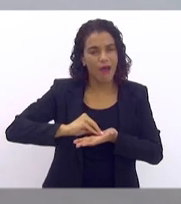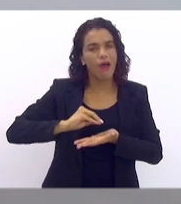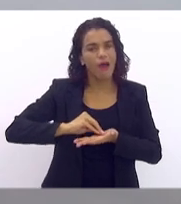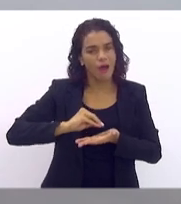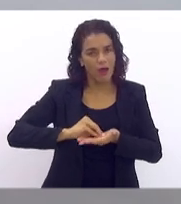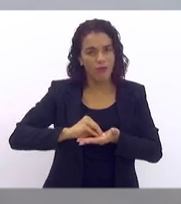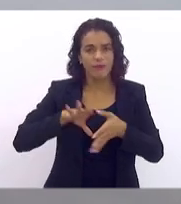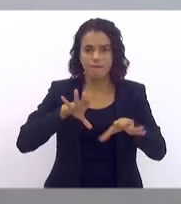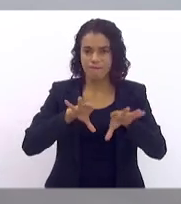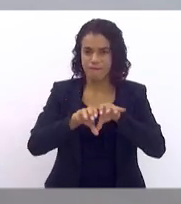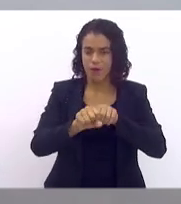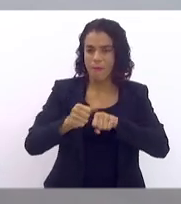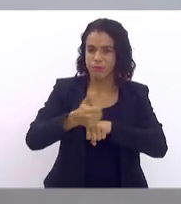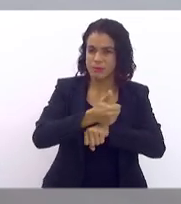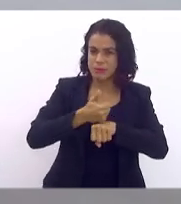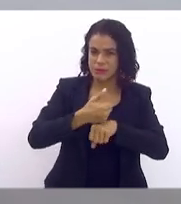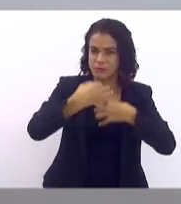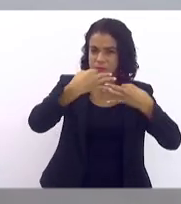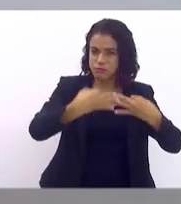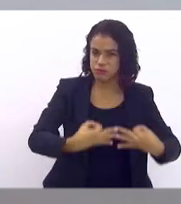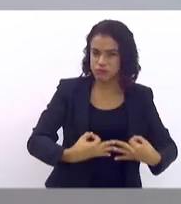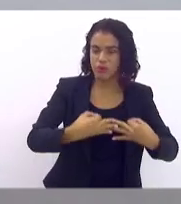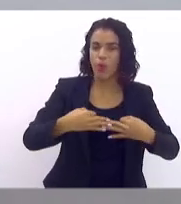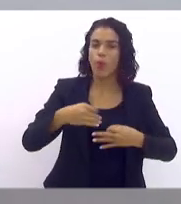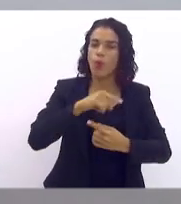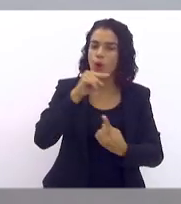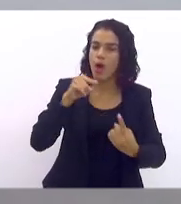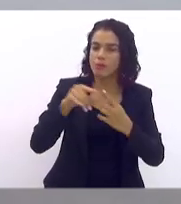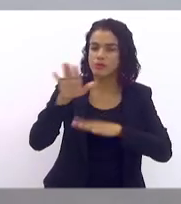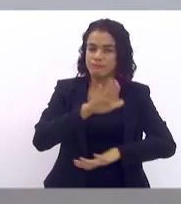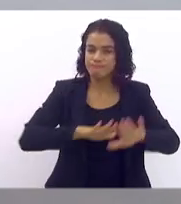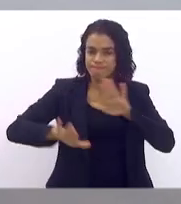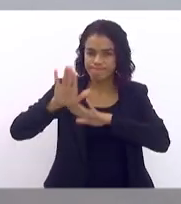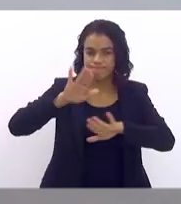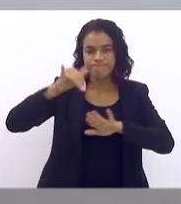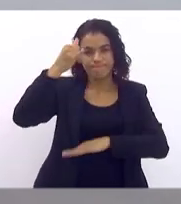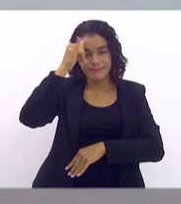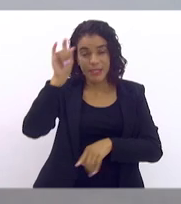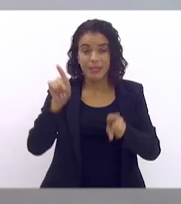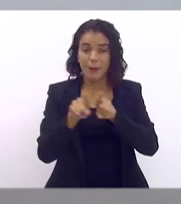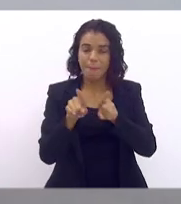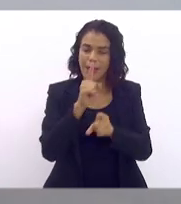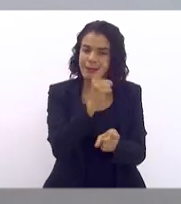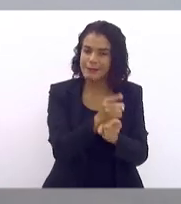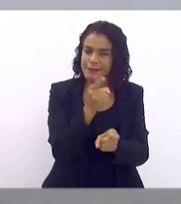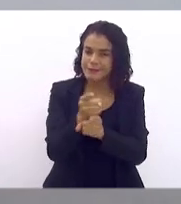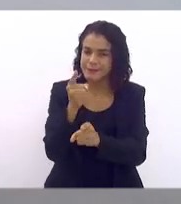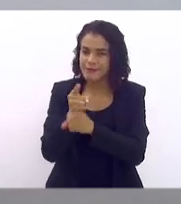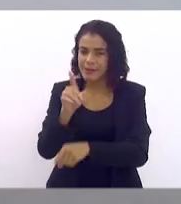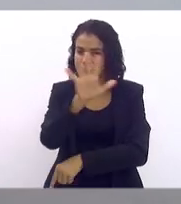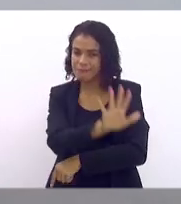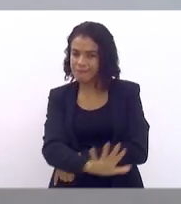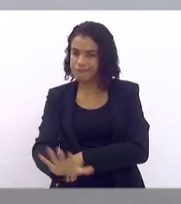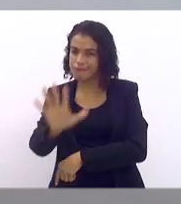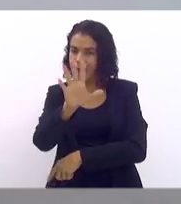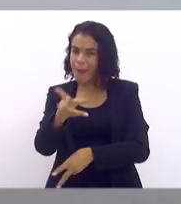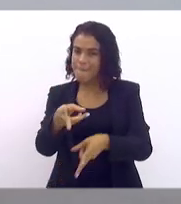falta formação para conseguir prevenir, identificar, saber o que fazer, e falta